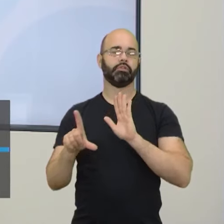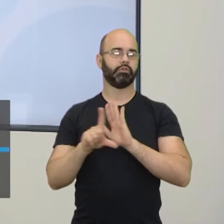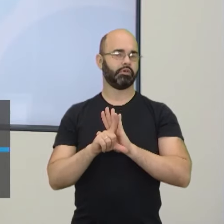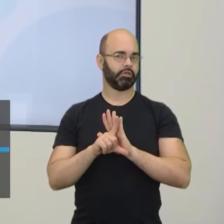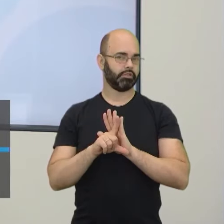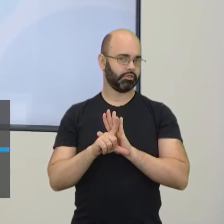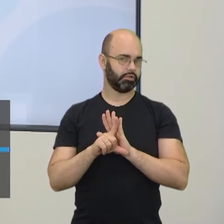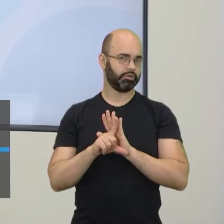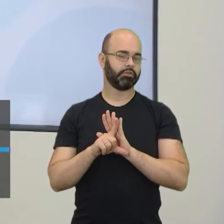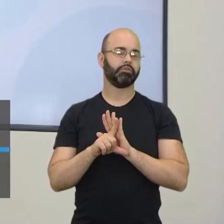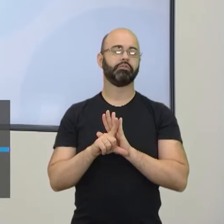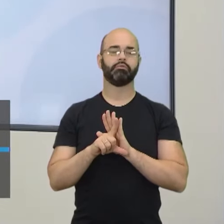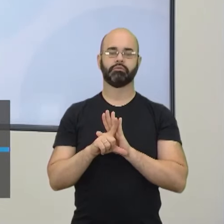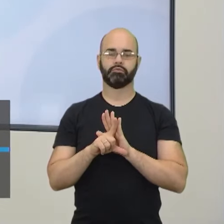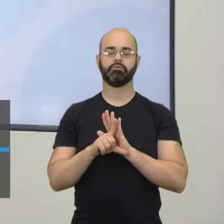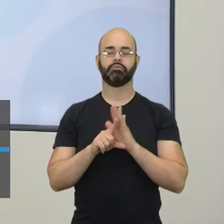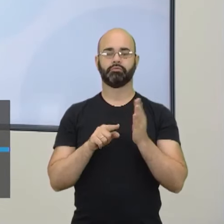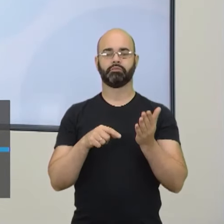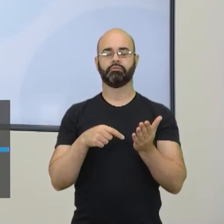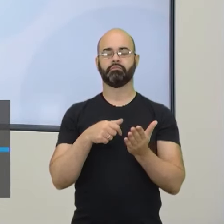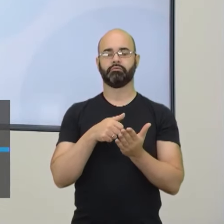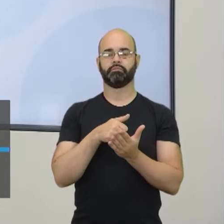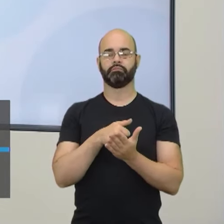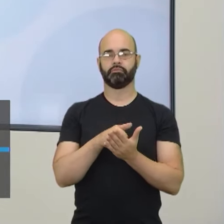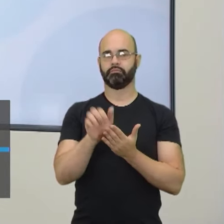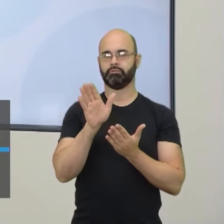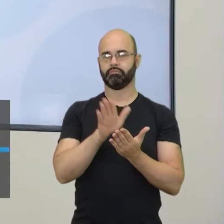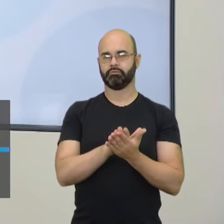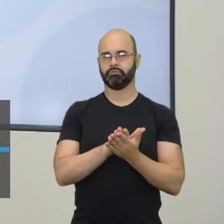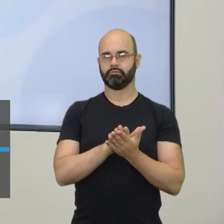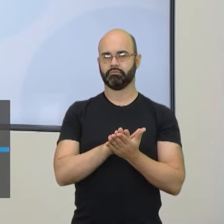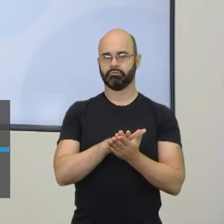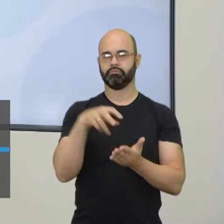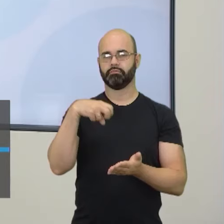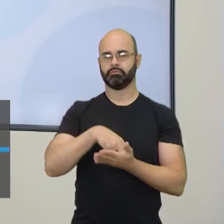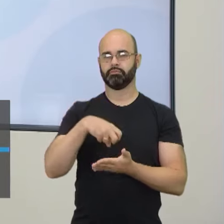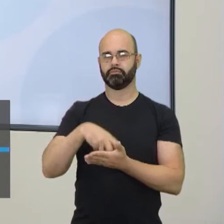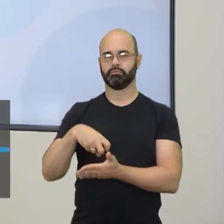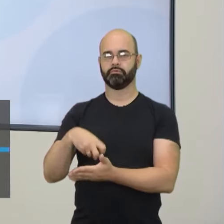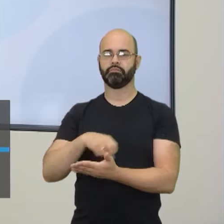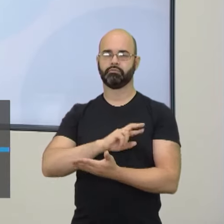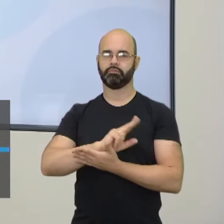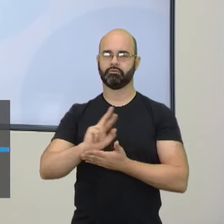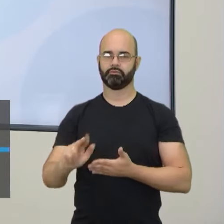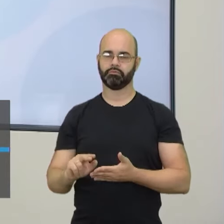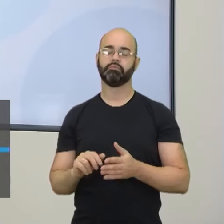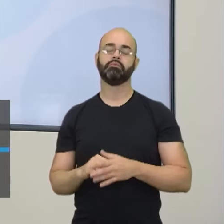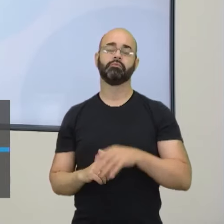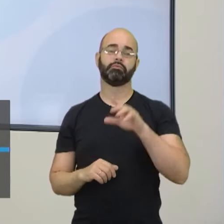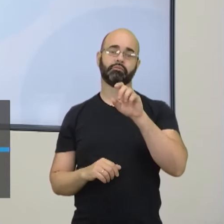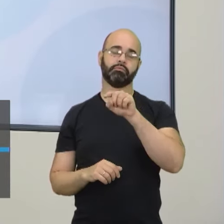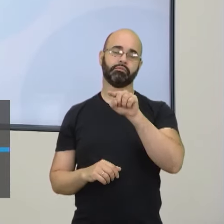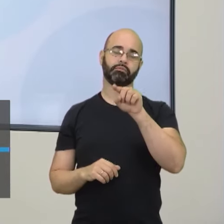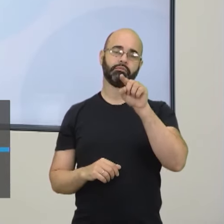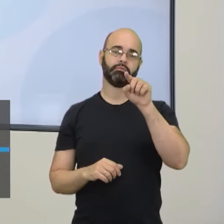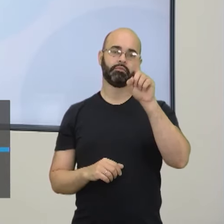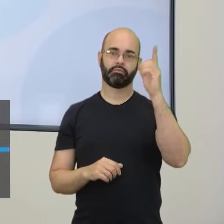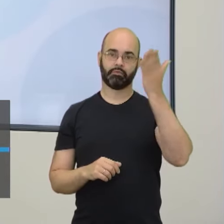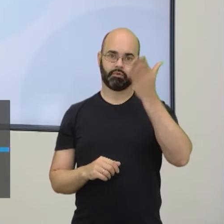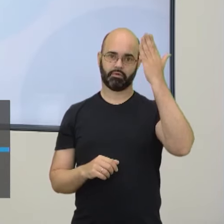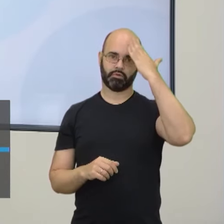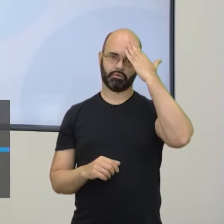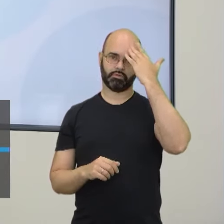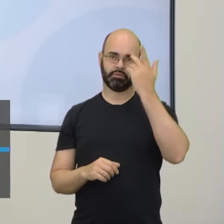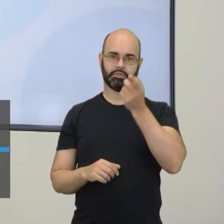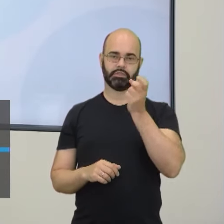série de penas, né, para quem agir desta maneira. Então, olha só, o 6º ano já sabe que intolerância religiosa